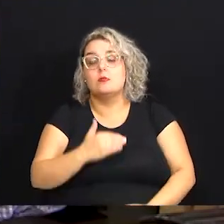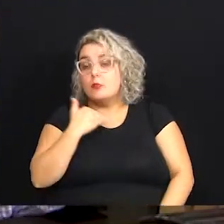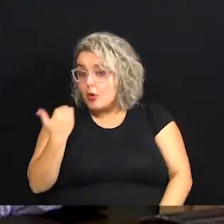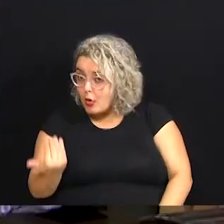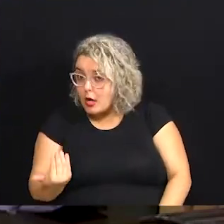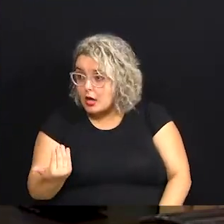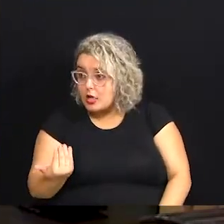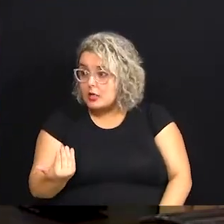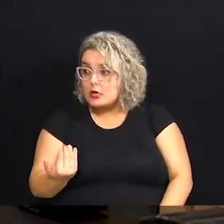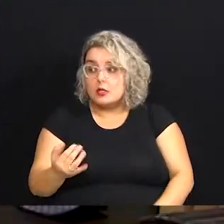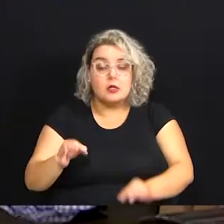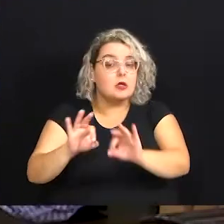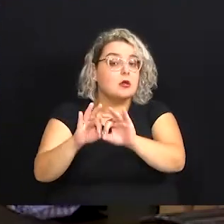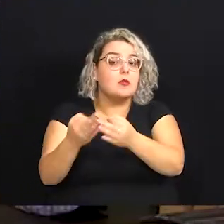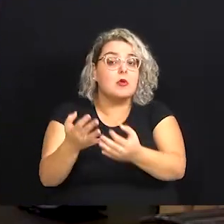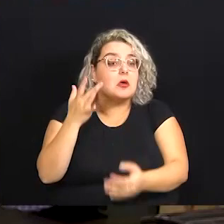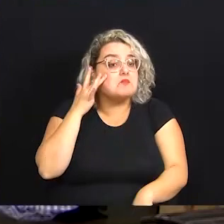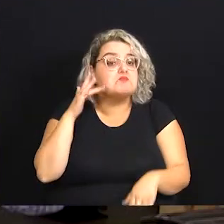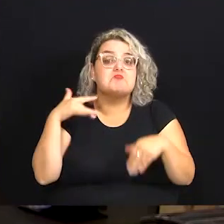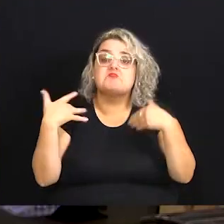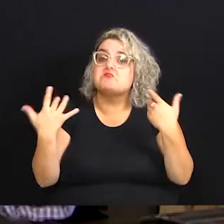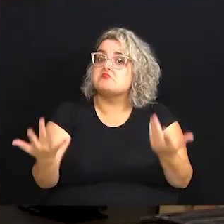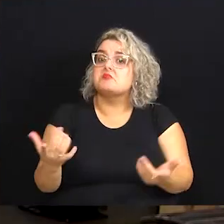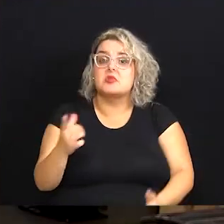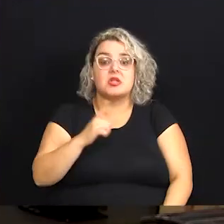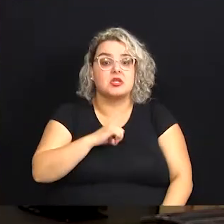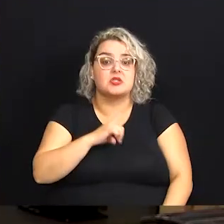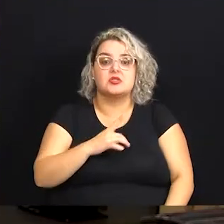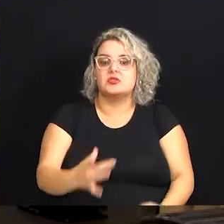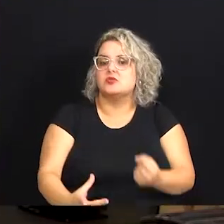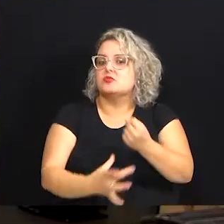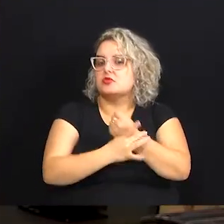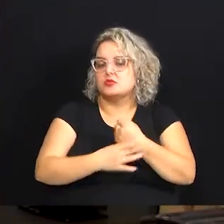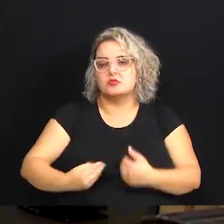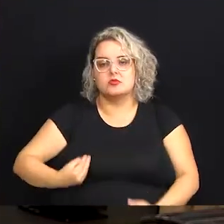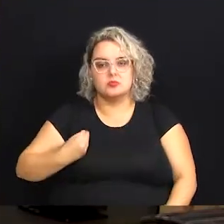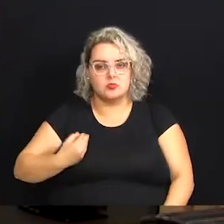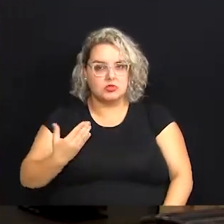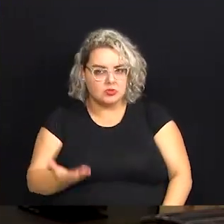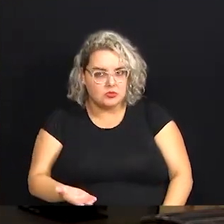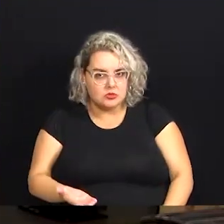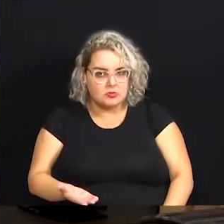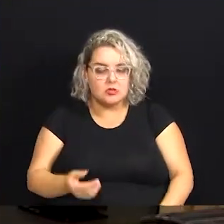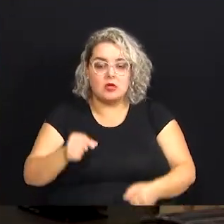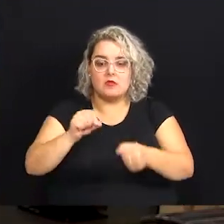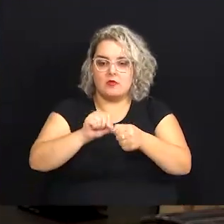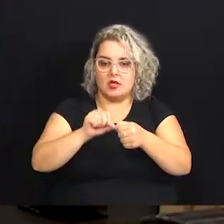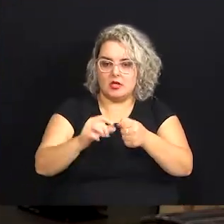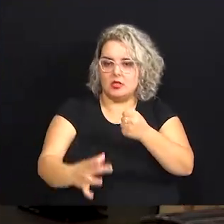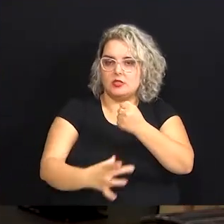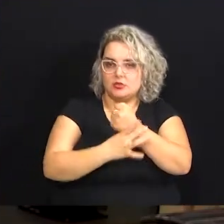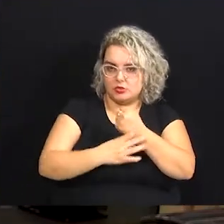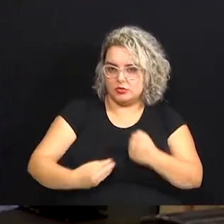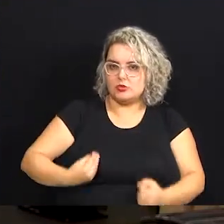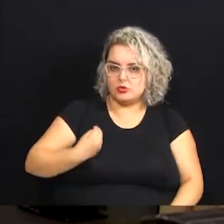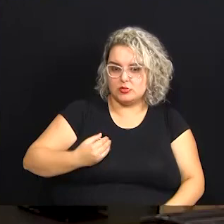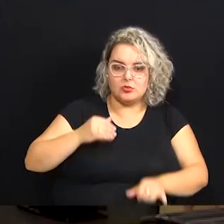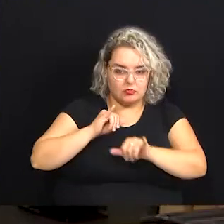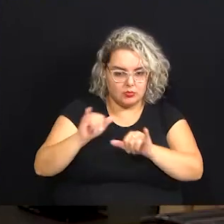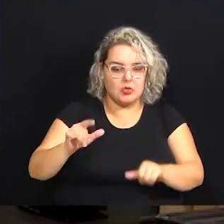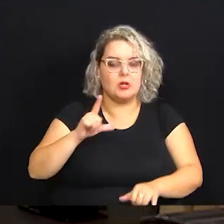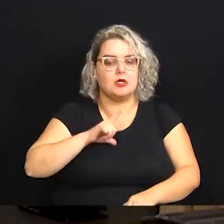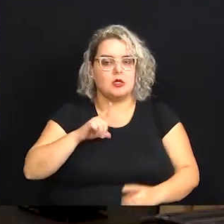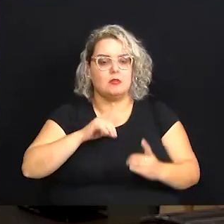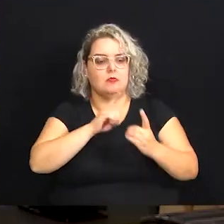vida e a família não sabia que ele tinha um seguro de vida. Então, fez o seguro, comunica a família, olha, tem